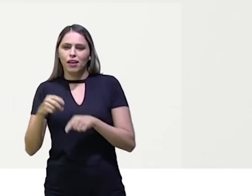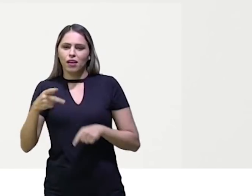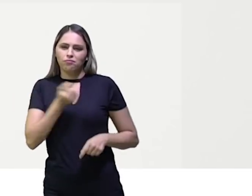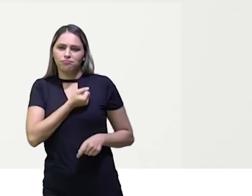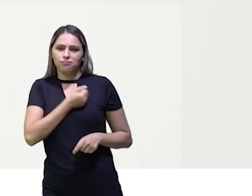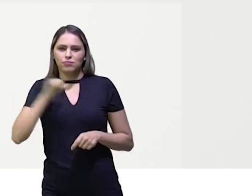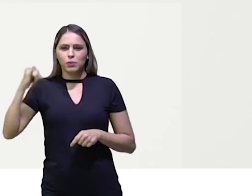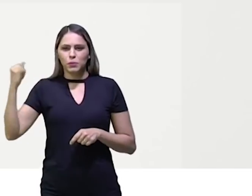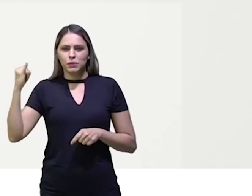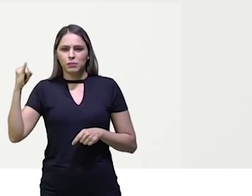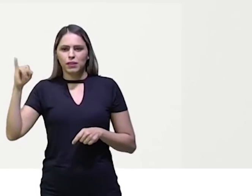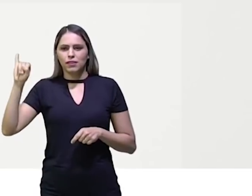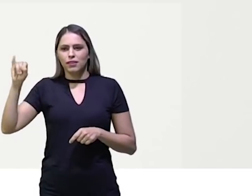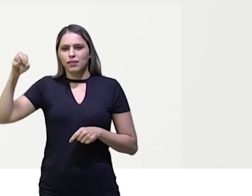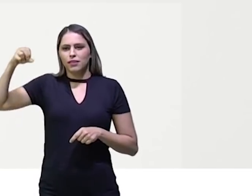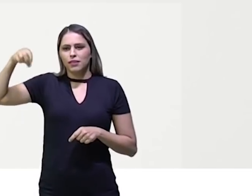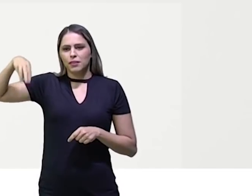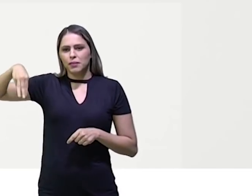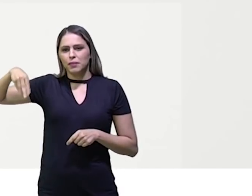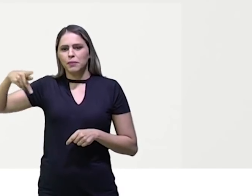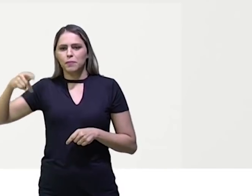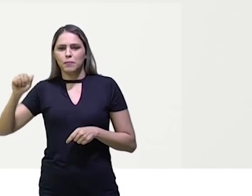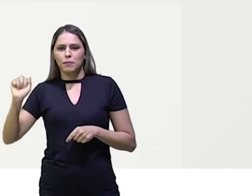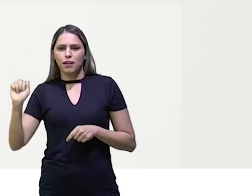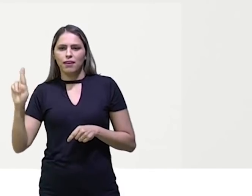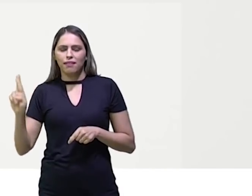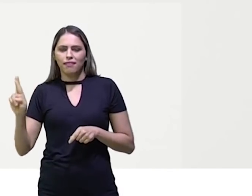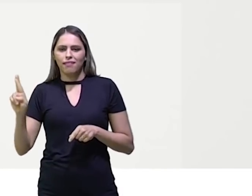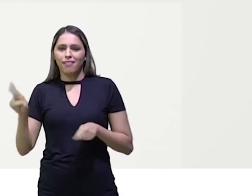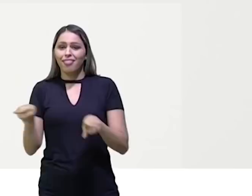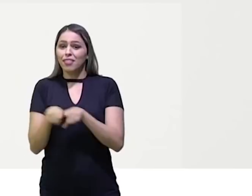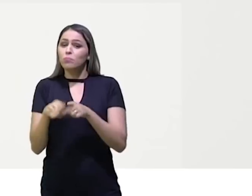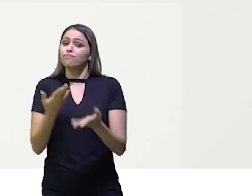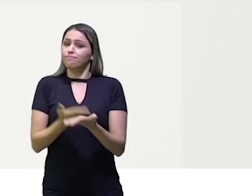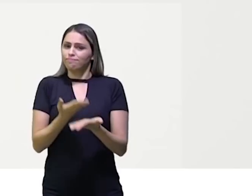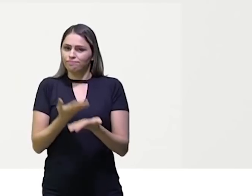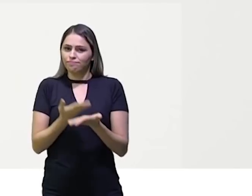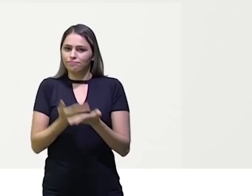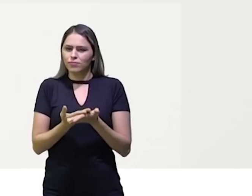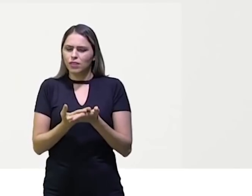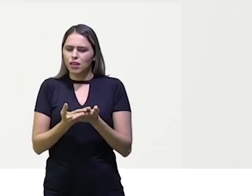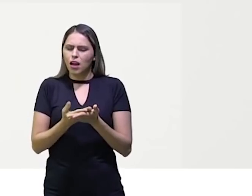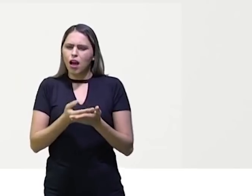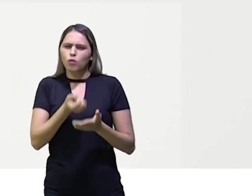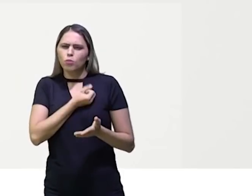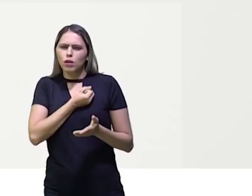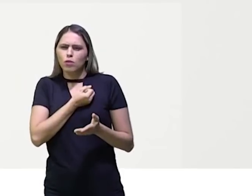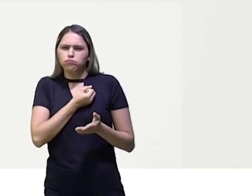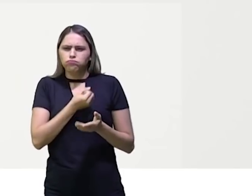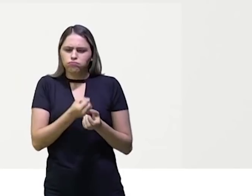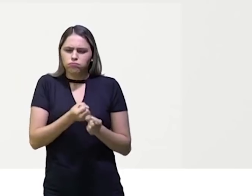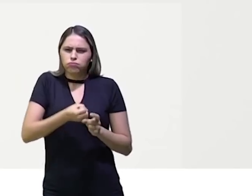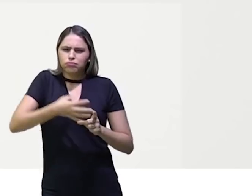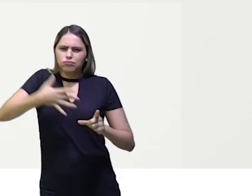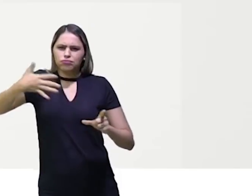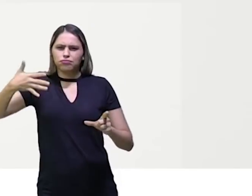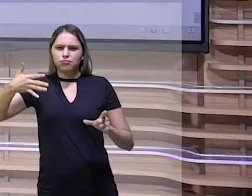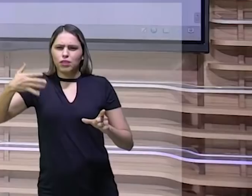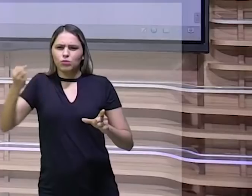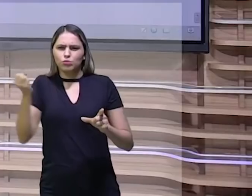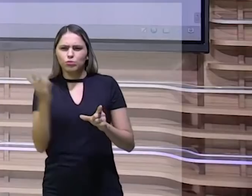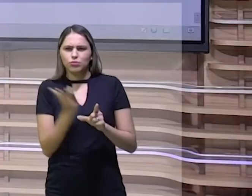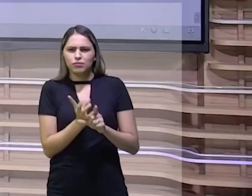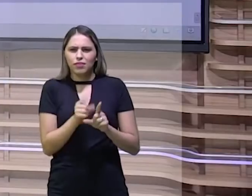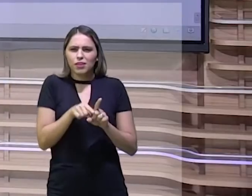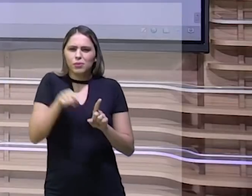ordens crescente e ordem decrescente. Nós vamos comparar, ordenar os números naturais